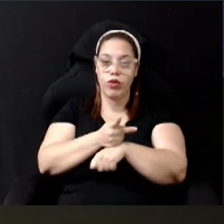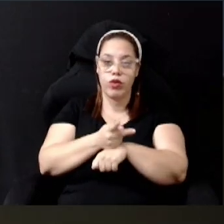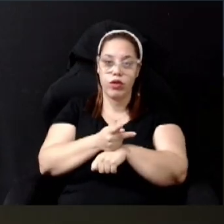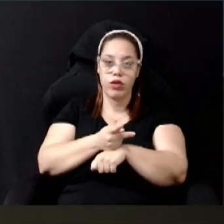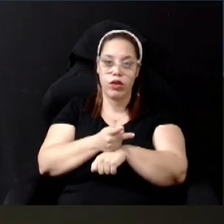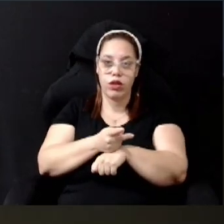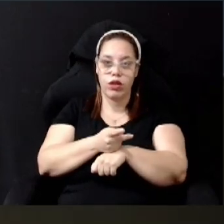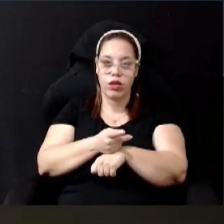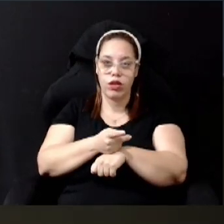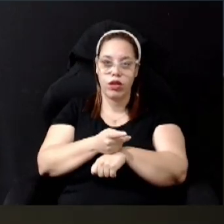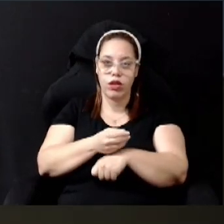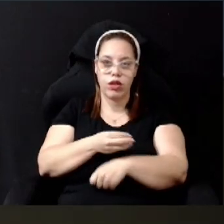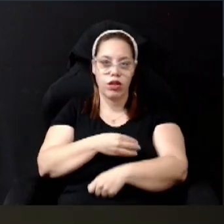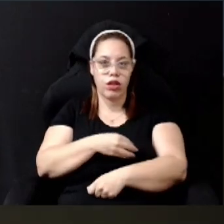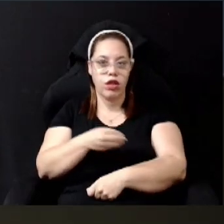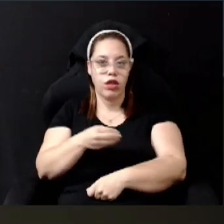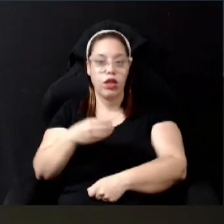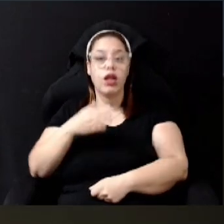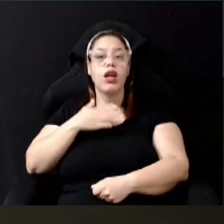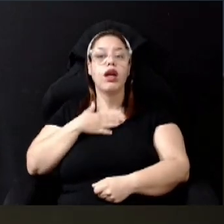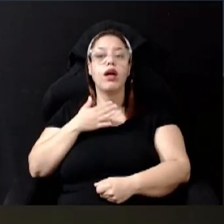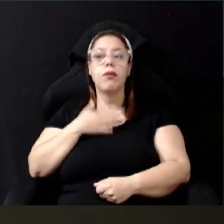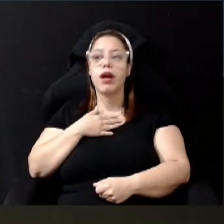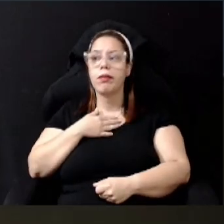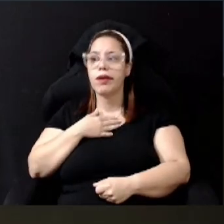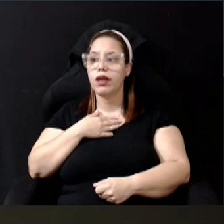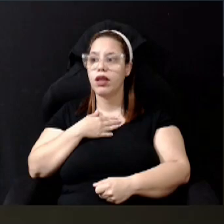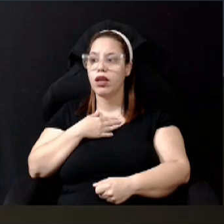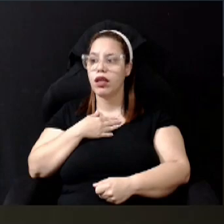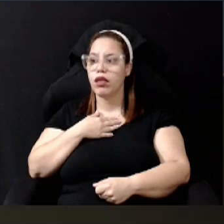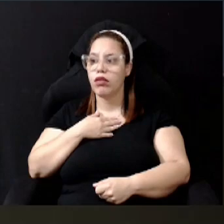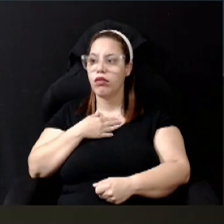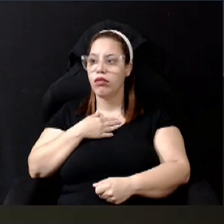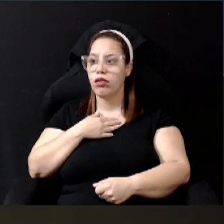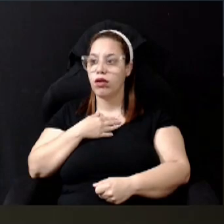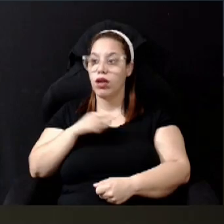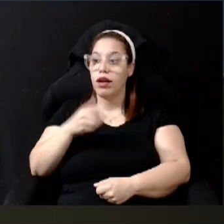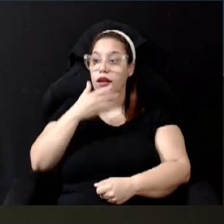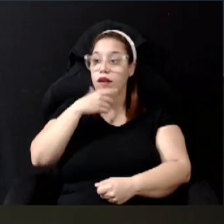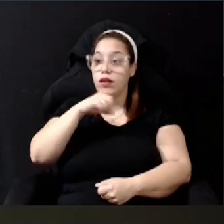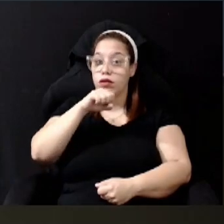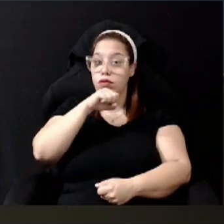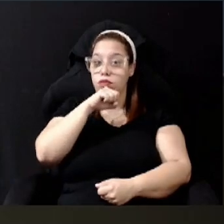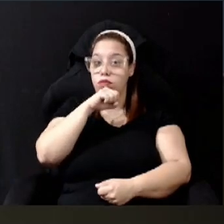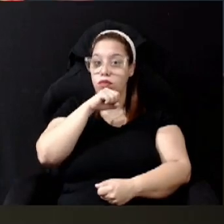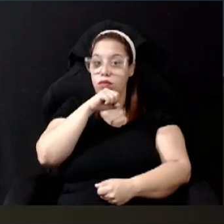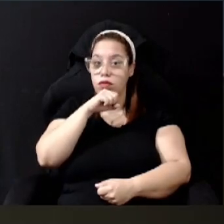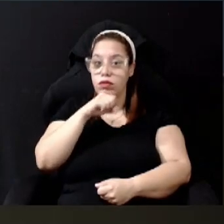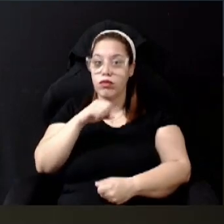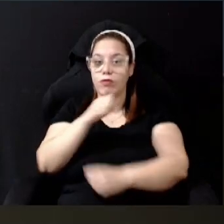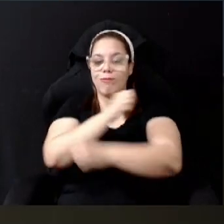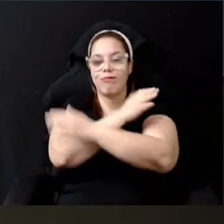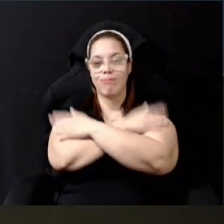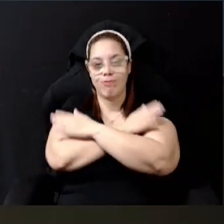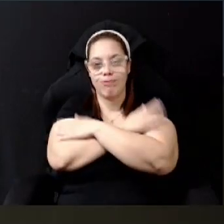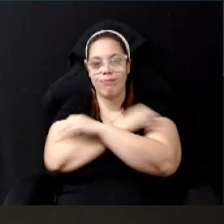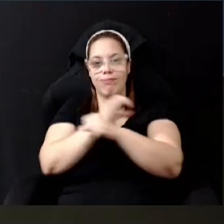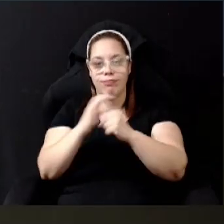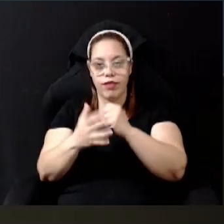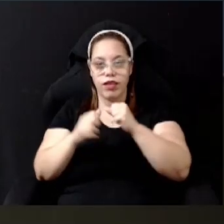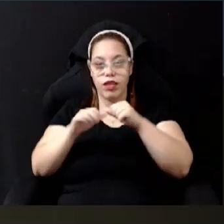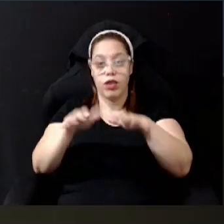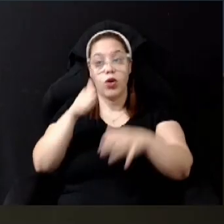mas ele falava assim, mas e para mim? Porque esse pai ficou desempregado por causa da pandemia, esse pai ou essa mãe